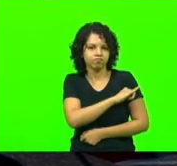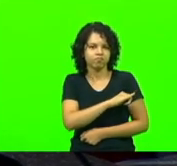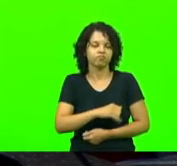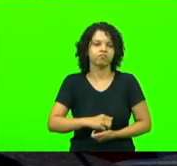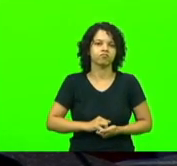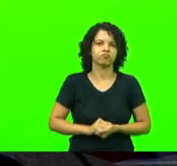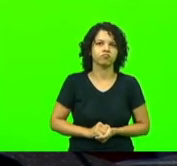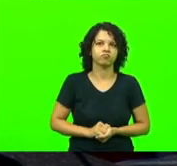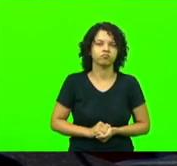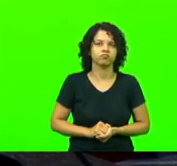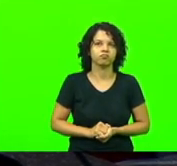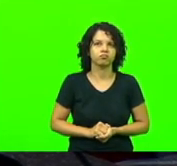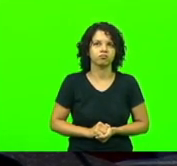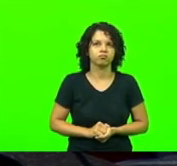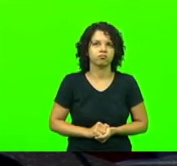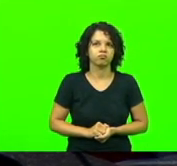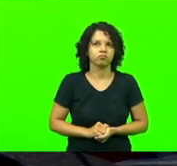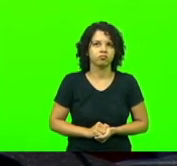2008